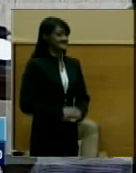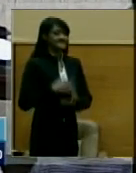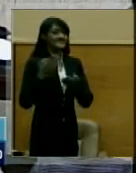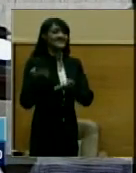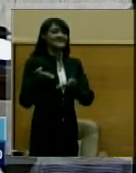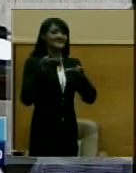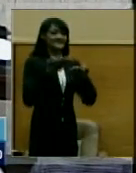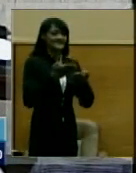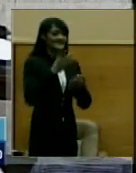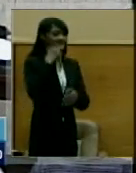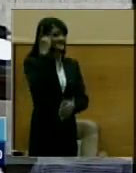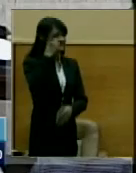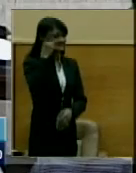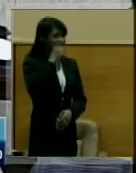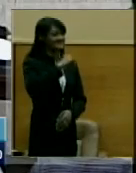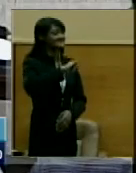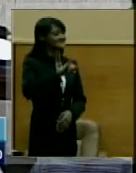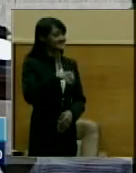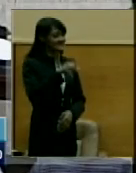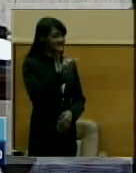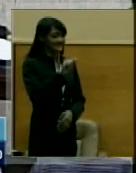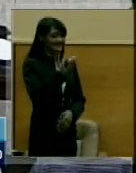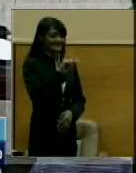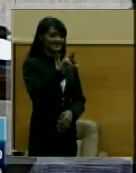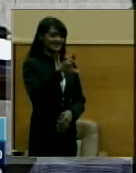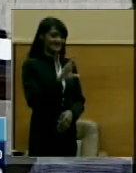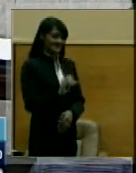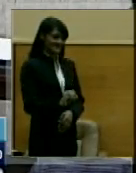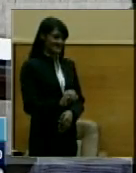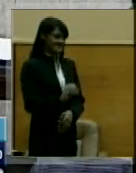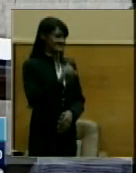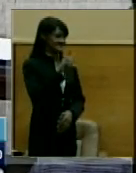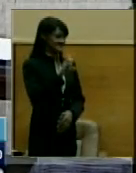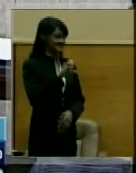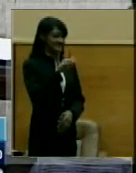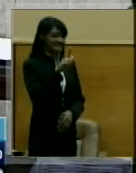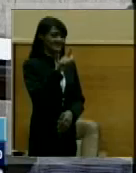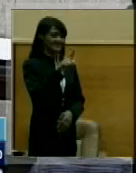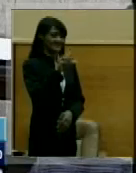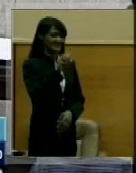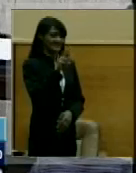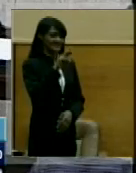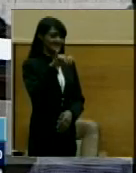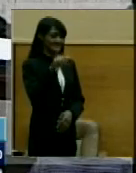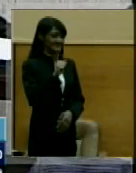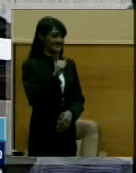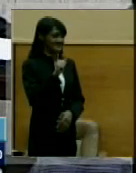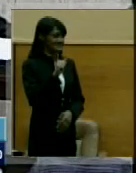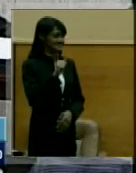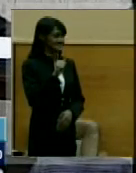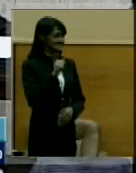Convido o deputado Jairo de Glória para fazer a entrega homenageada Juliana Oliveira Vieira.